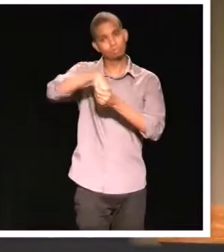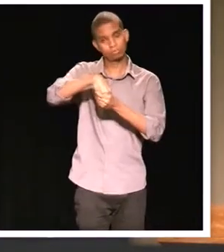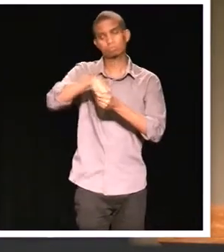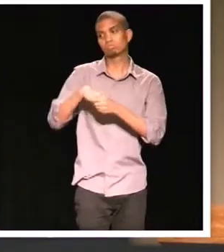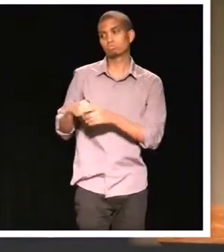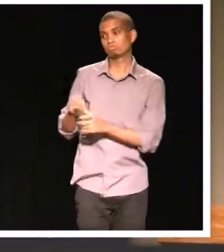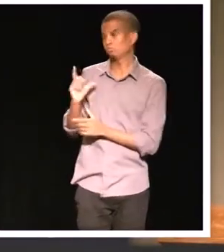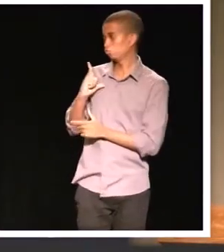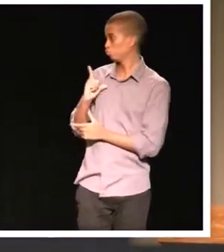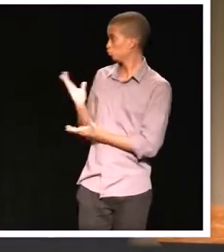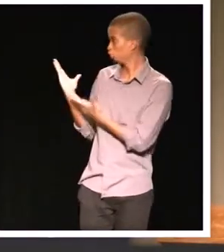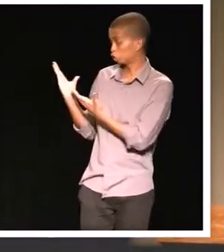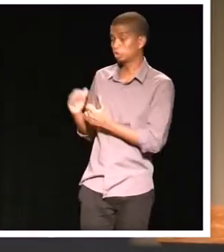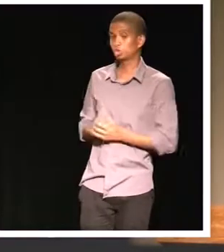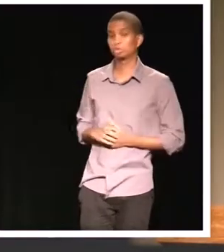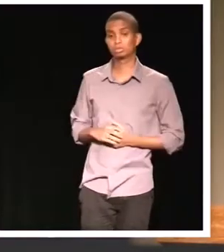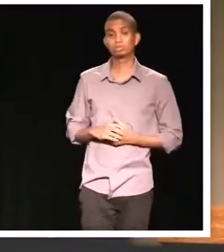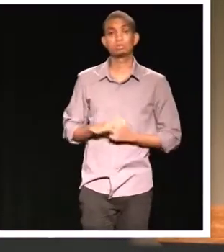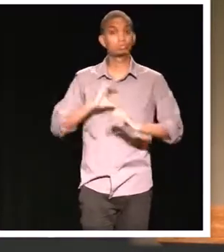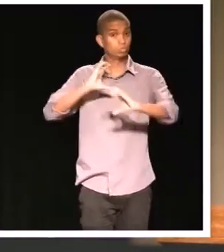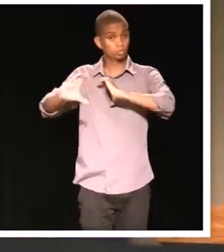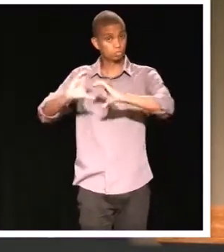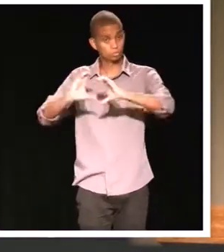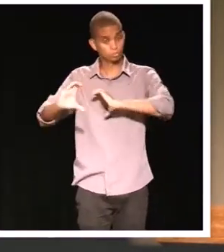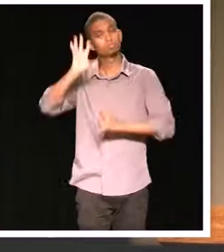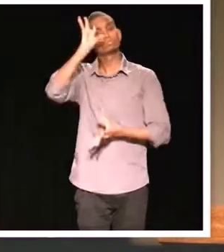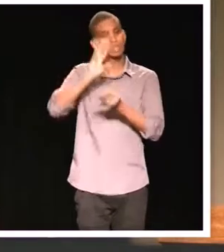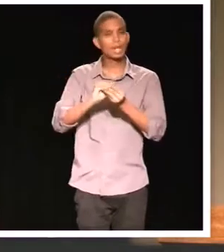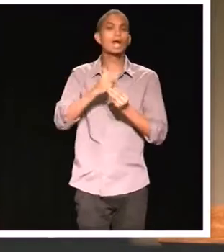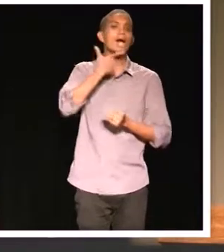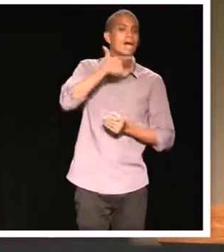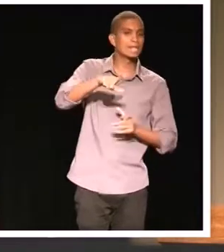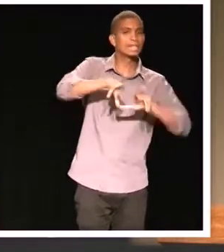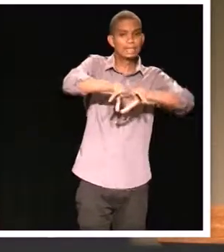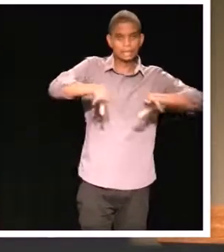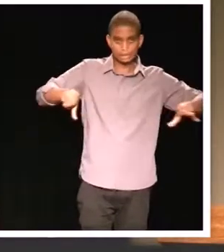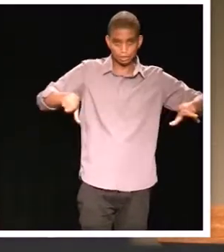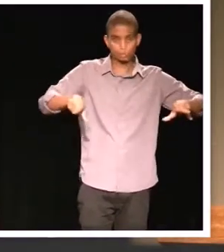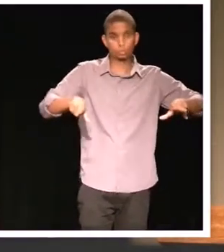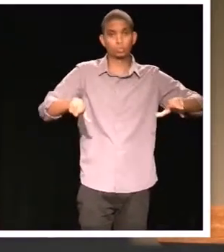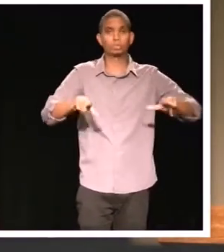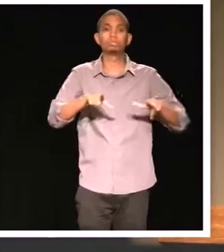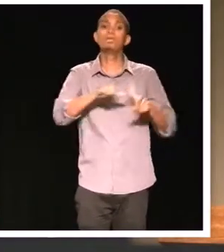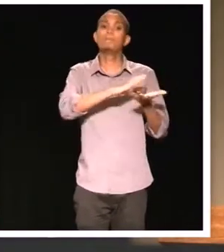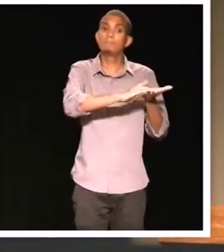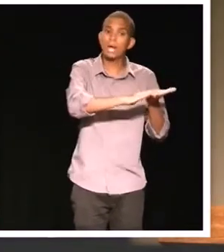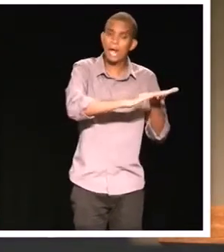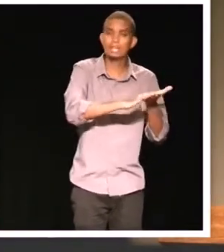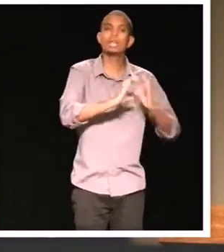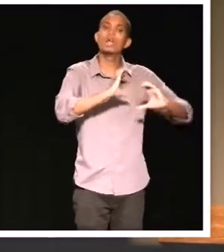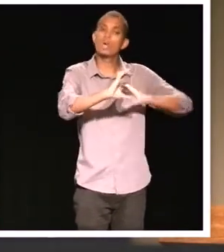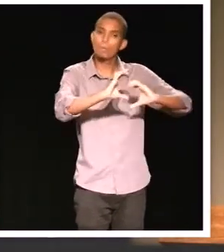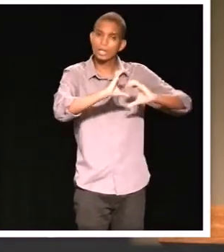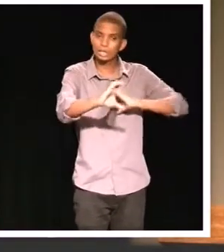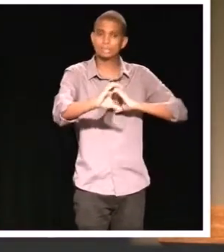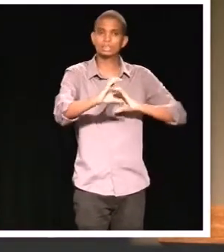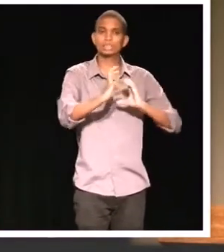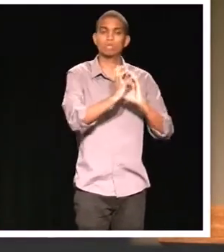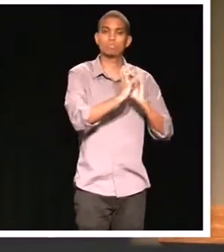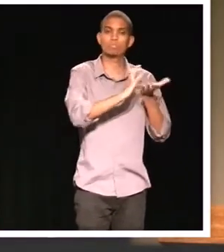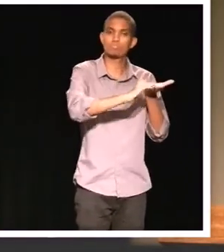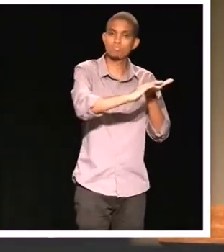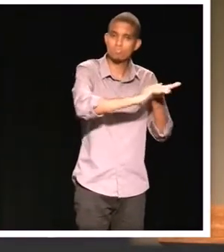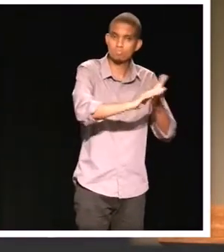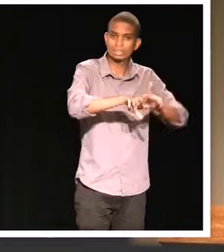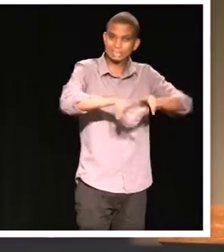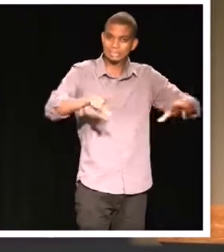escrito, as línguas, a visualização de textos, o braille, a comunicação tátil, os